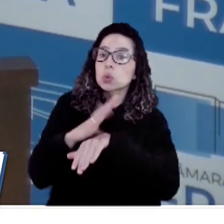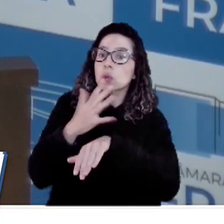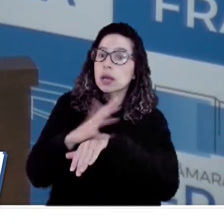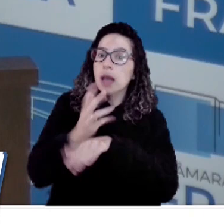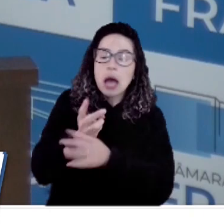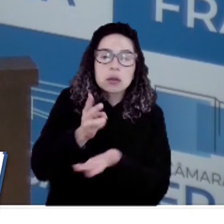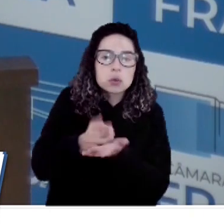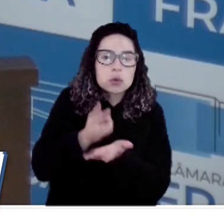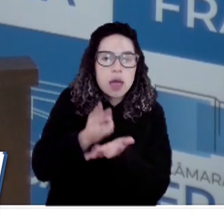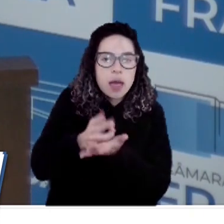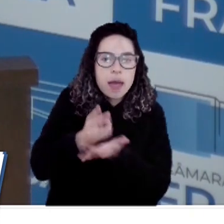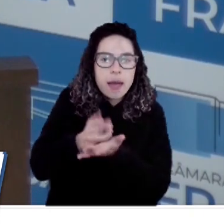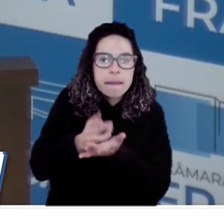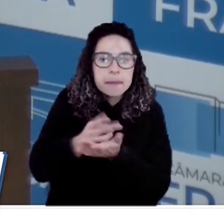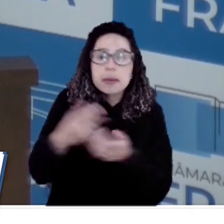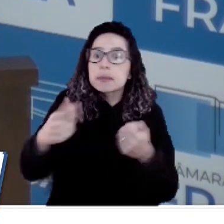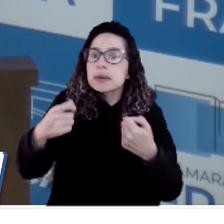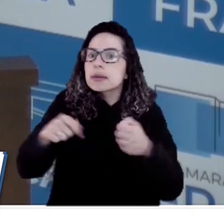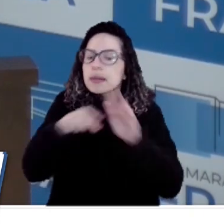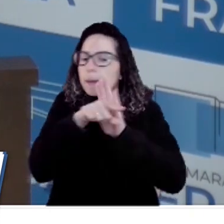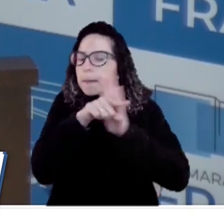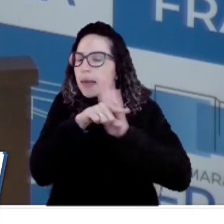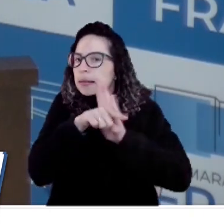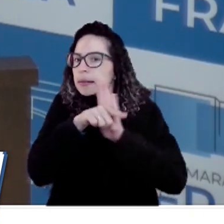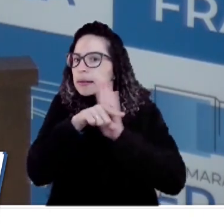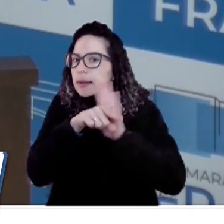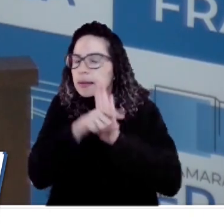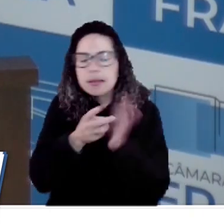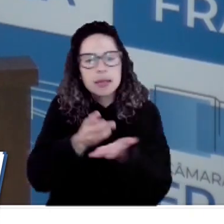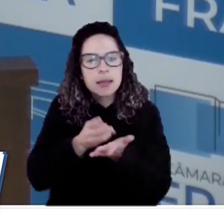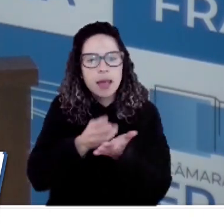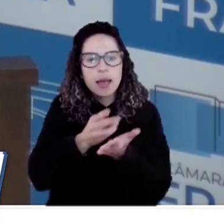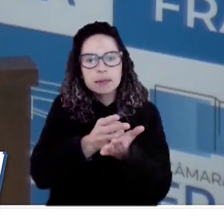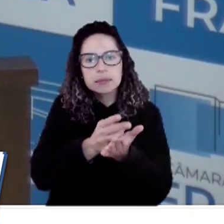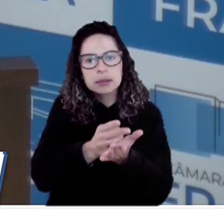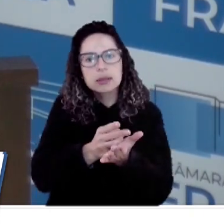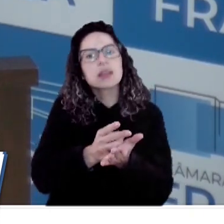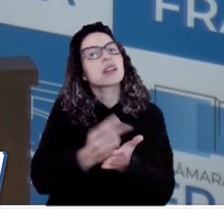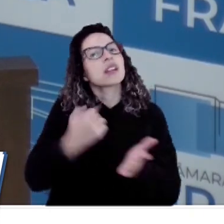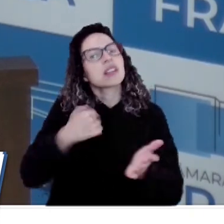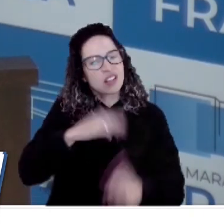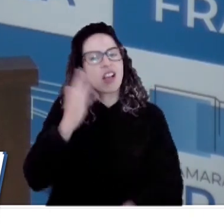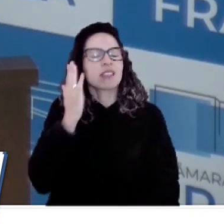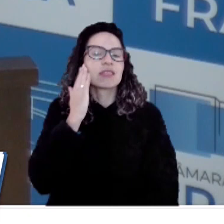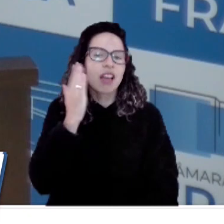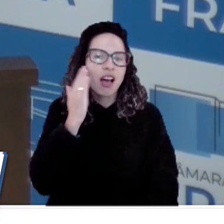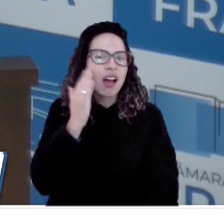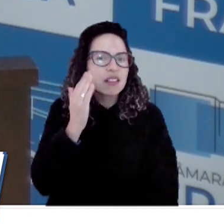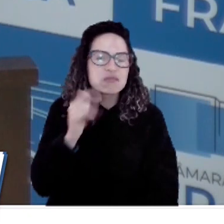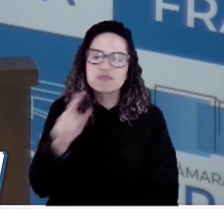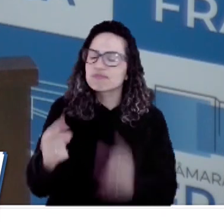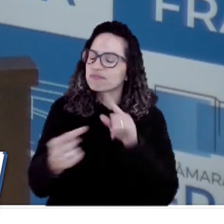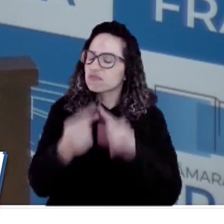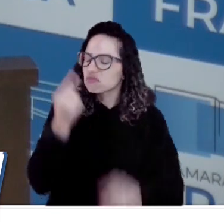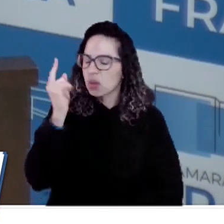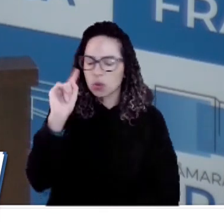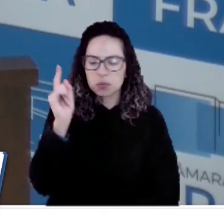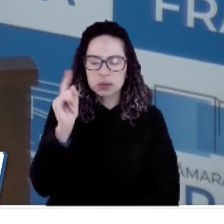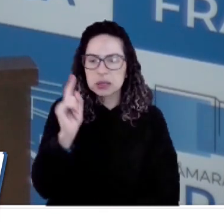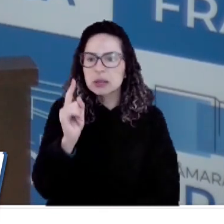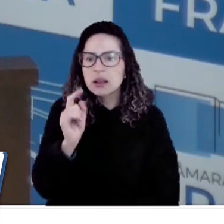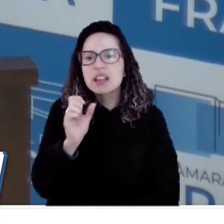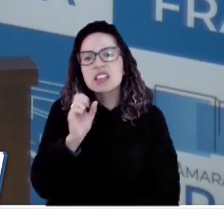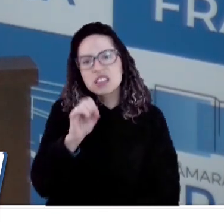permanentemente, precisa de pesquisas permanentemente, e a gente sabe que isso não vai acontecer se tiver na